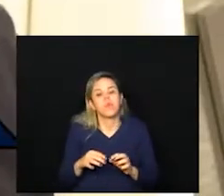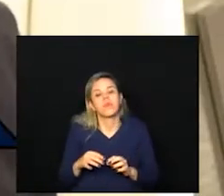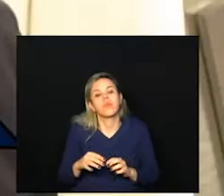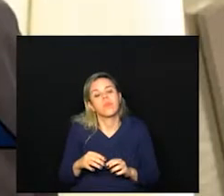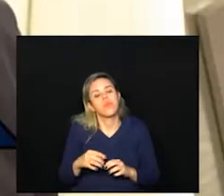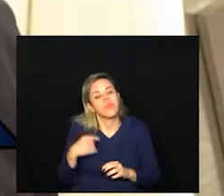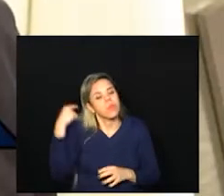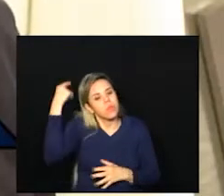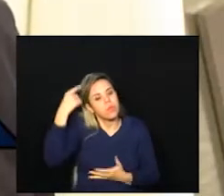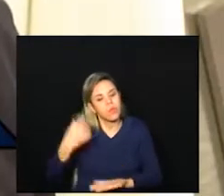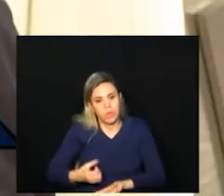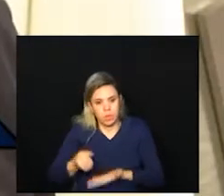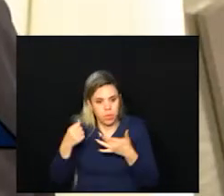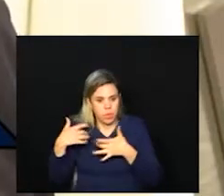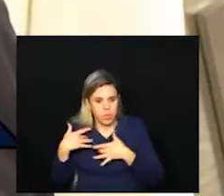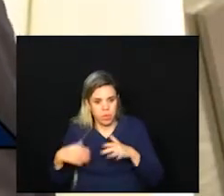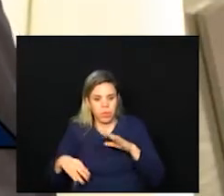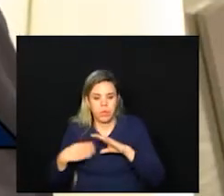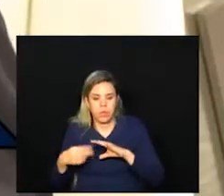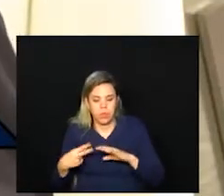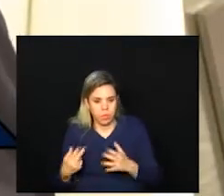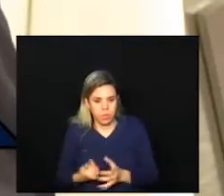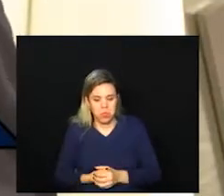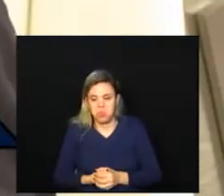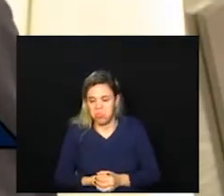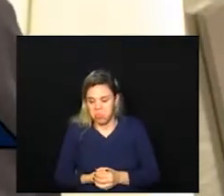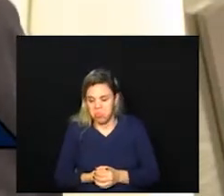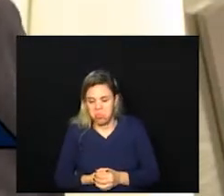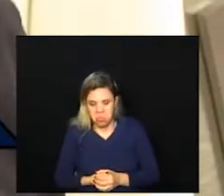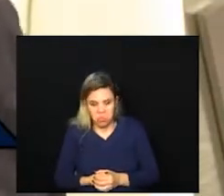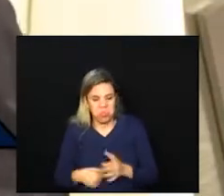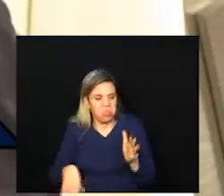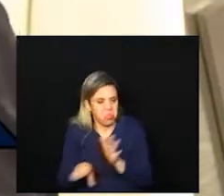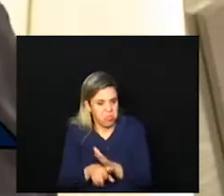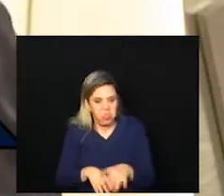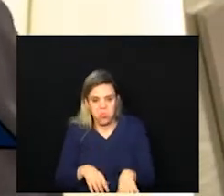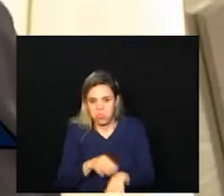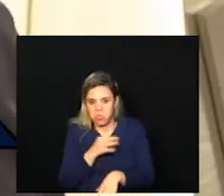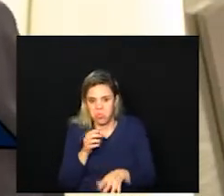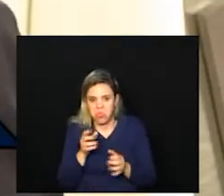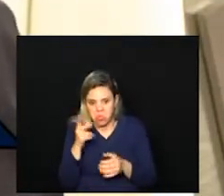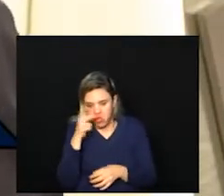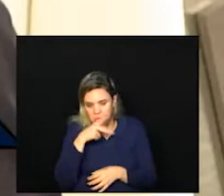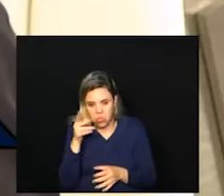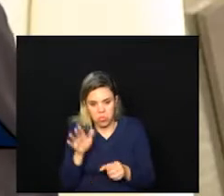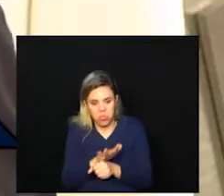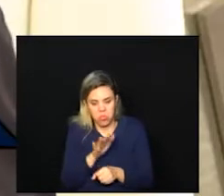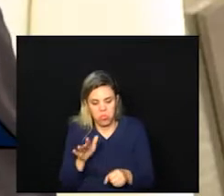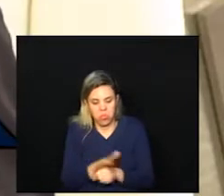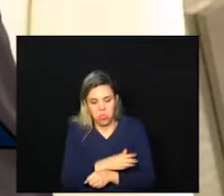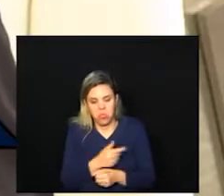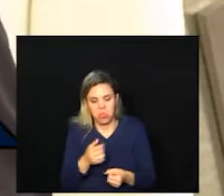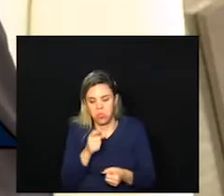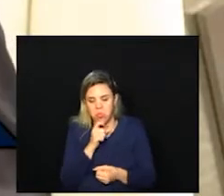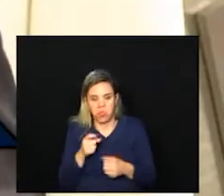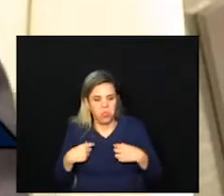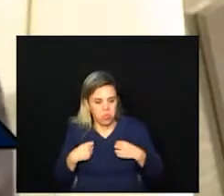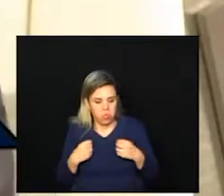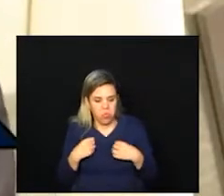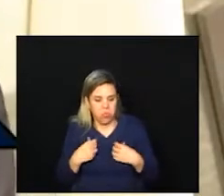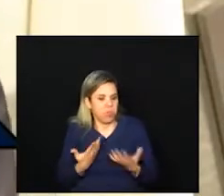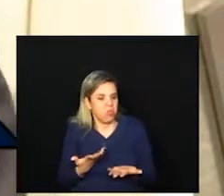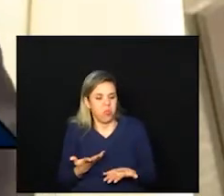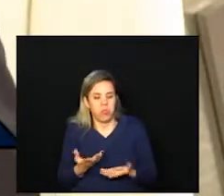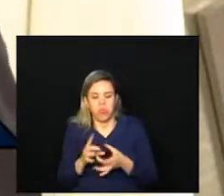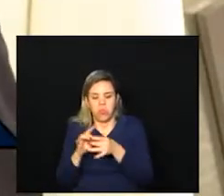que doou para a Câmara Municipal. E veio numa van lotado de agasalho e roupas, que